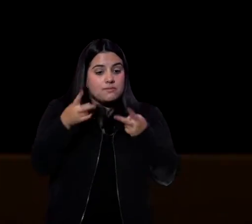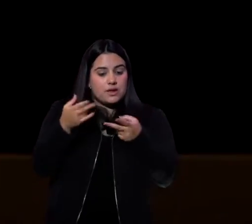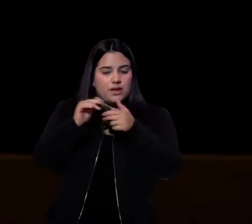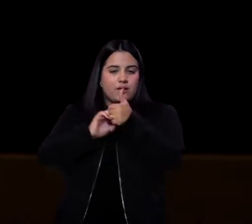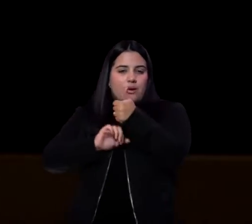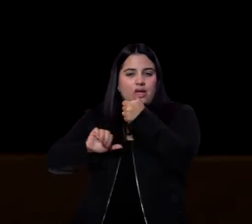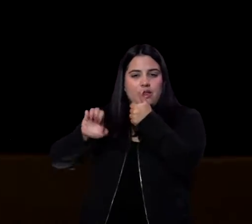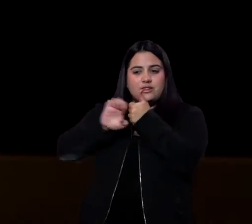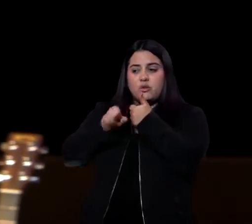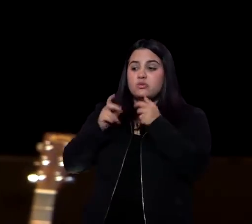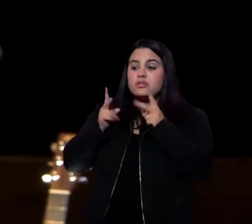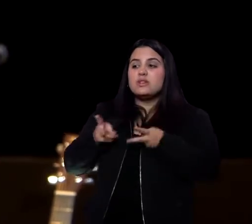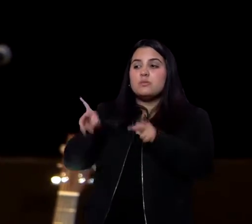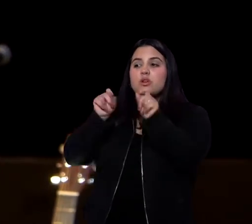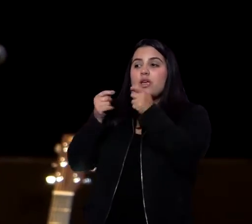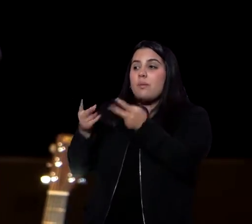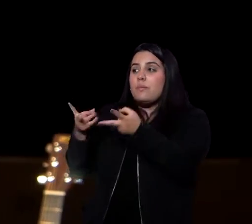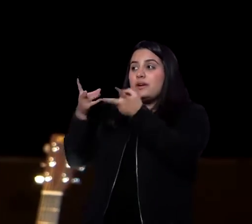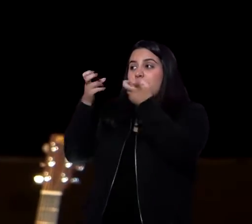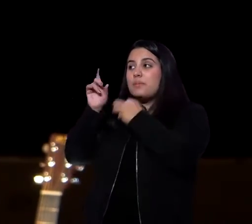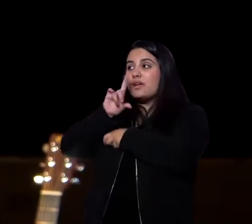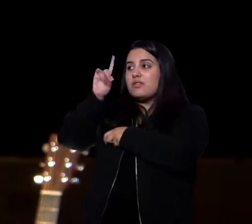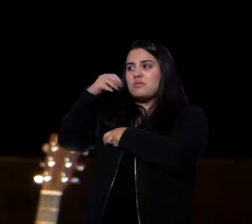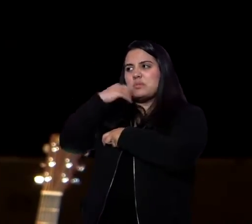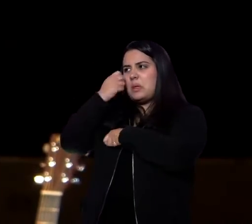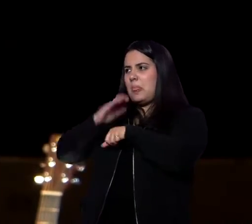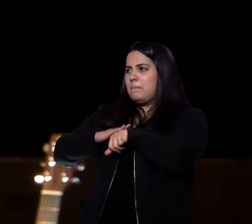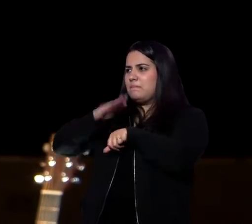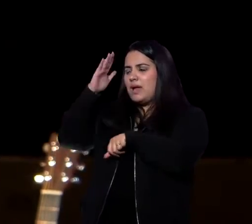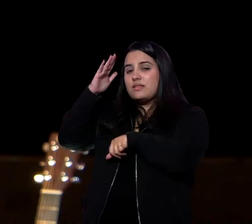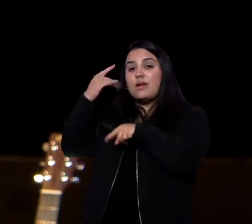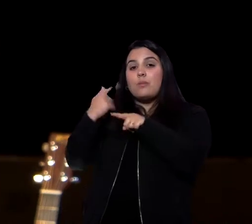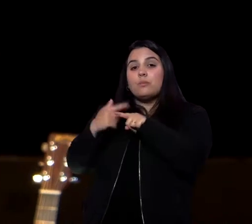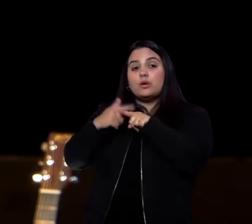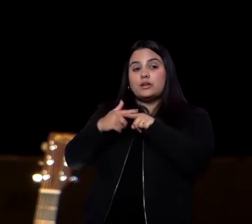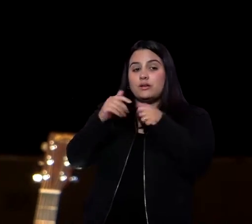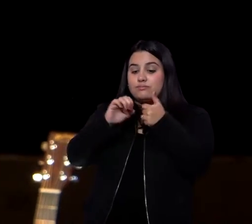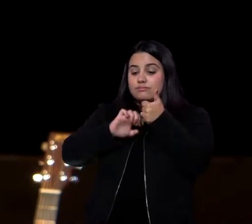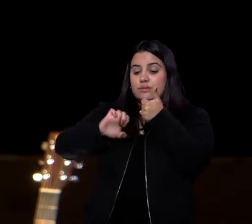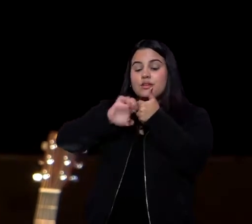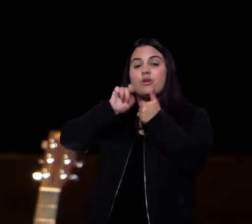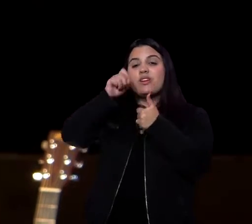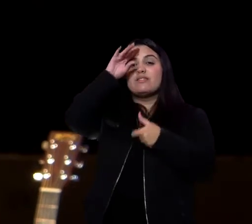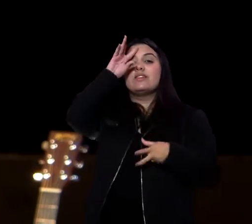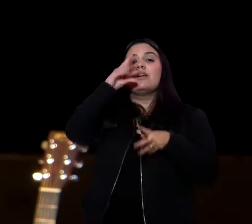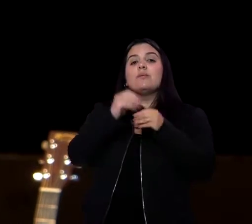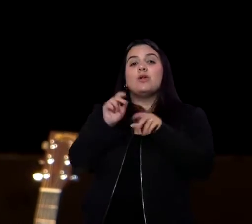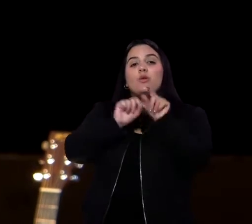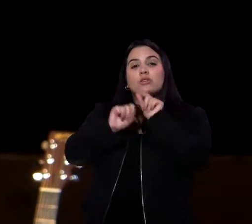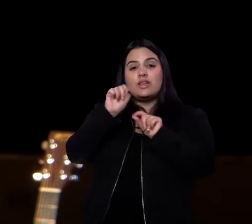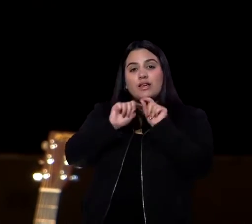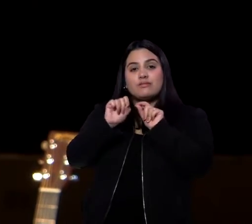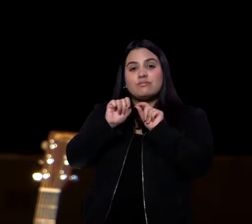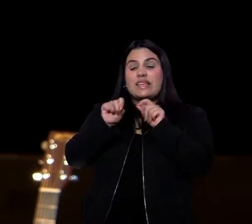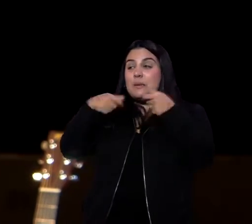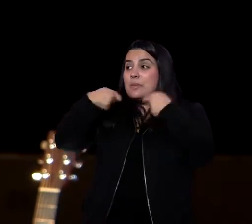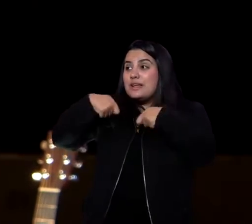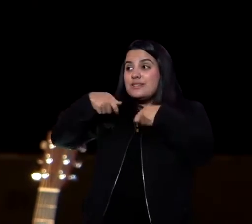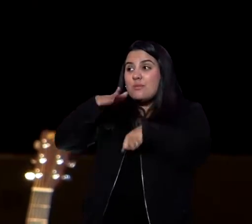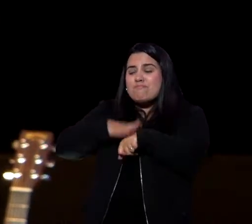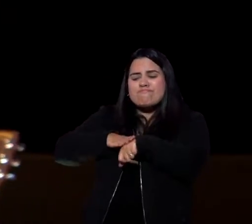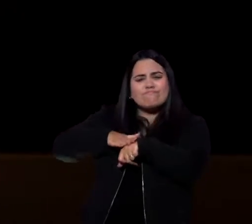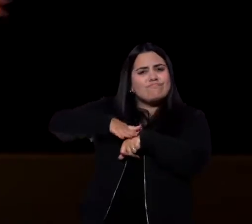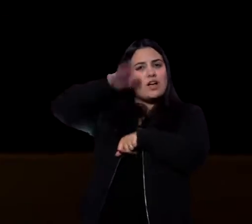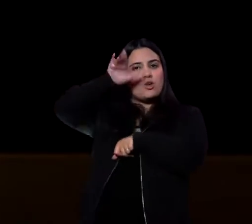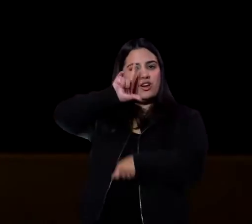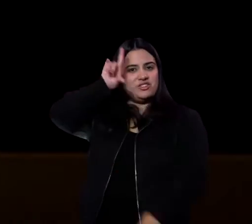Deus, porque ele entendeu que nada se comparava a viver o maior de Deus nas nossas vidas. Eu não